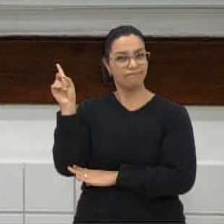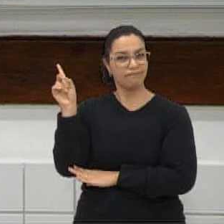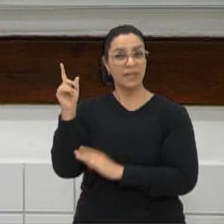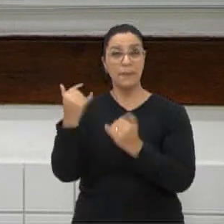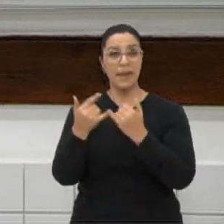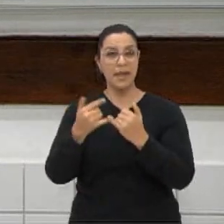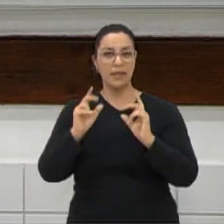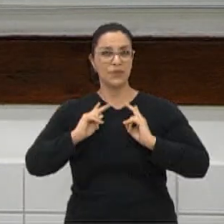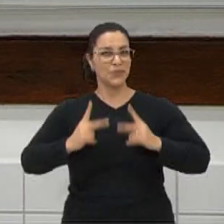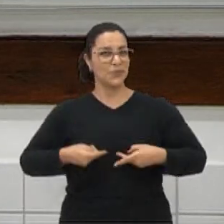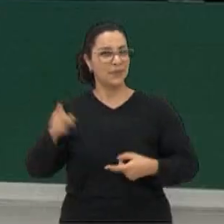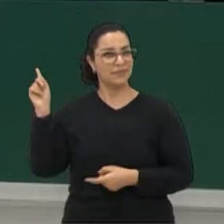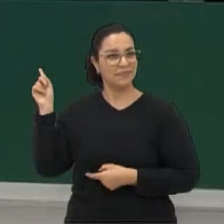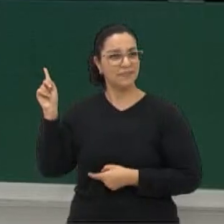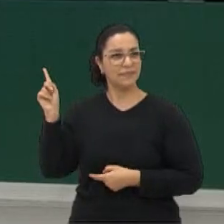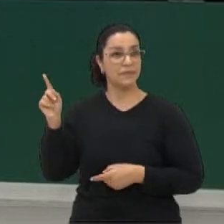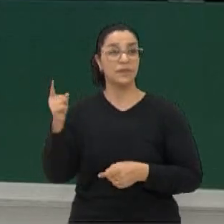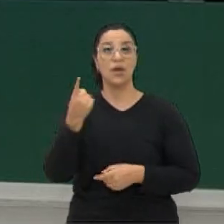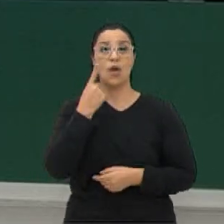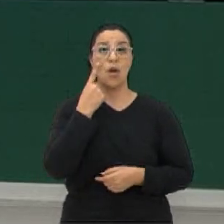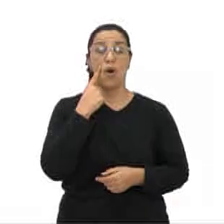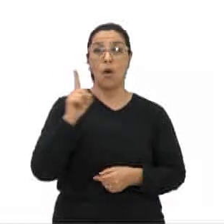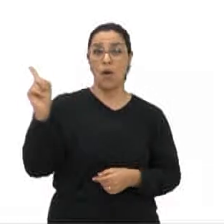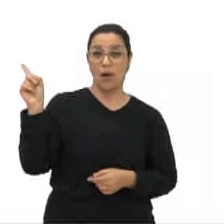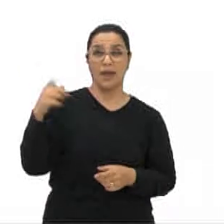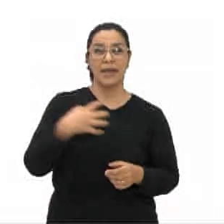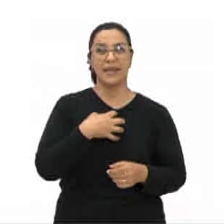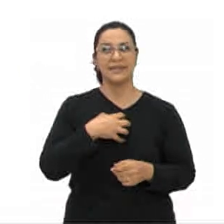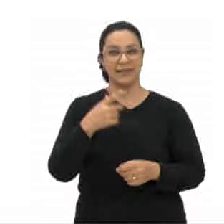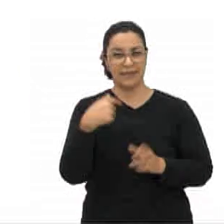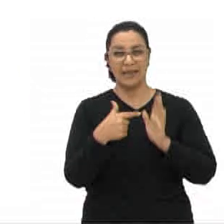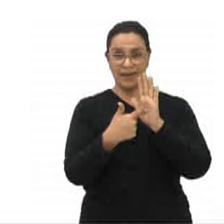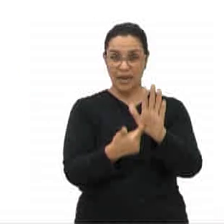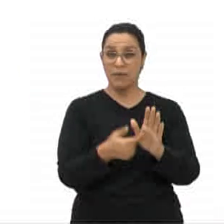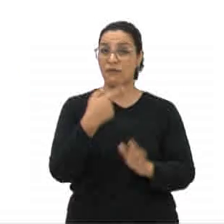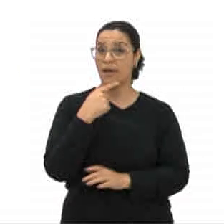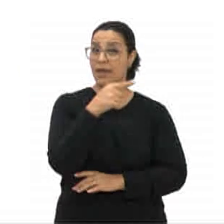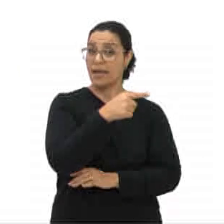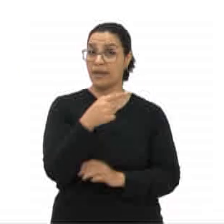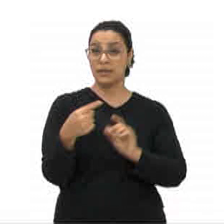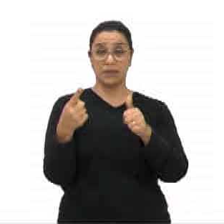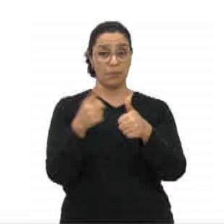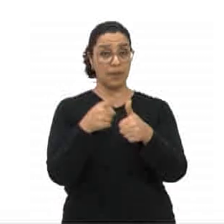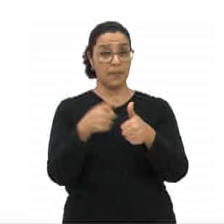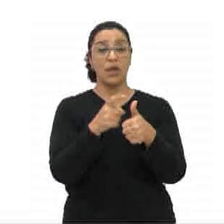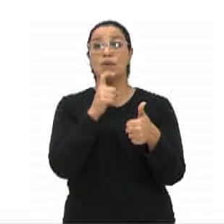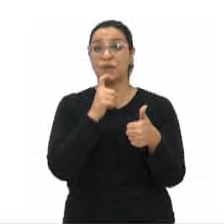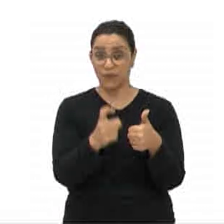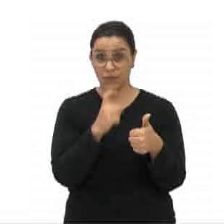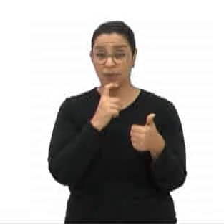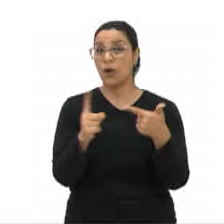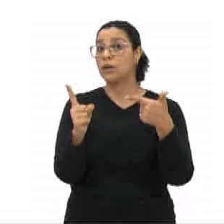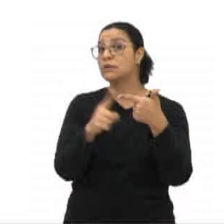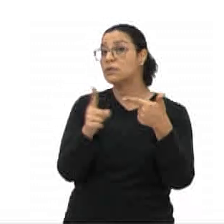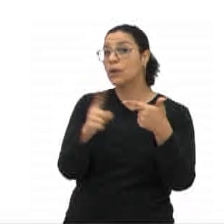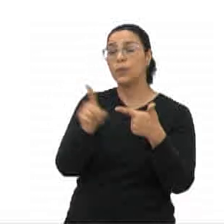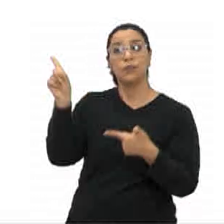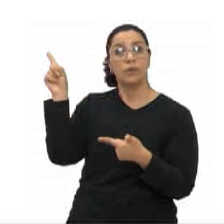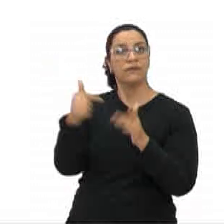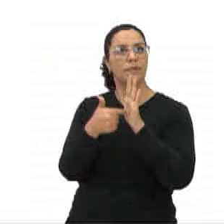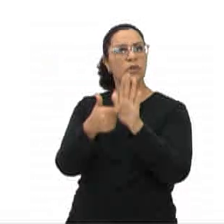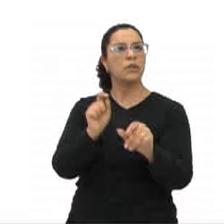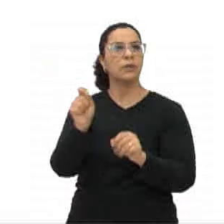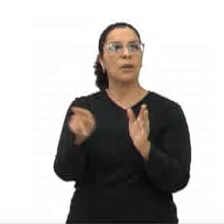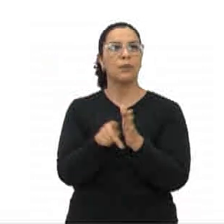humanoide, uma pessoa, né? Tá bom? Muito interessante. Aí olha só, lembra que eu mostrei que nós trabalhávamos a questão do inverno, né? Aí aqui ele vai trabalhar